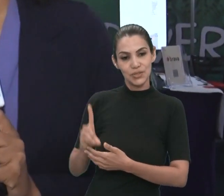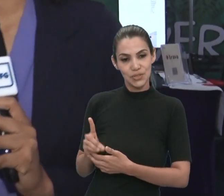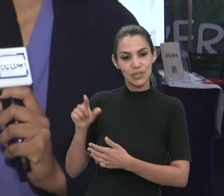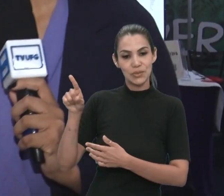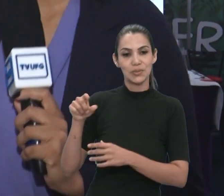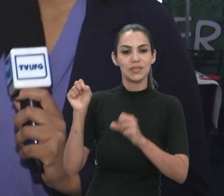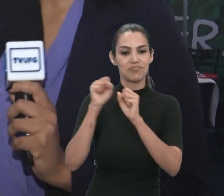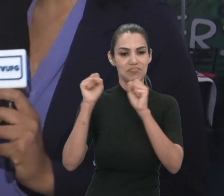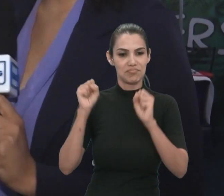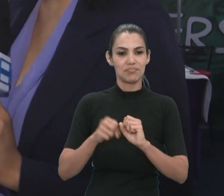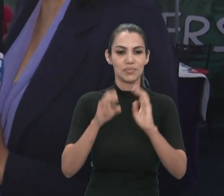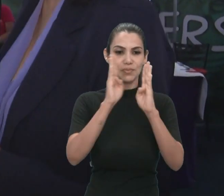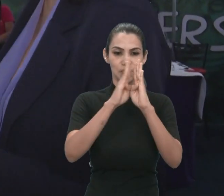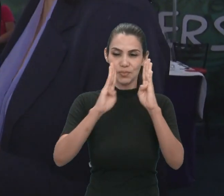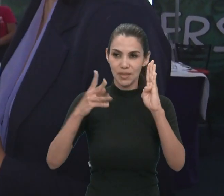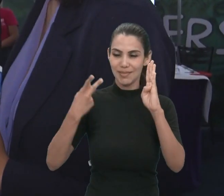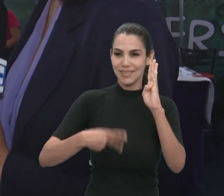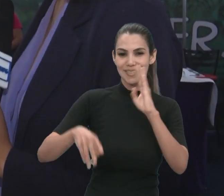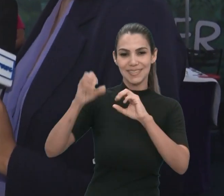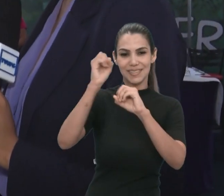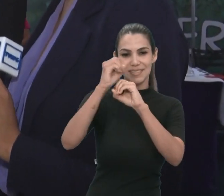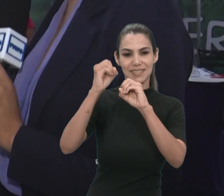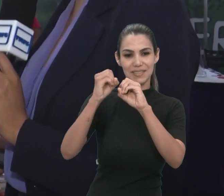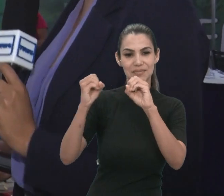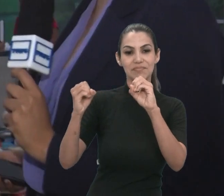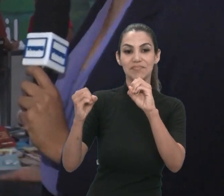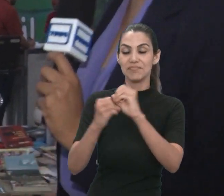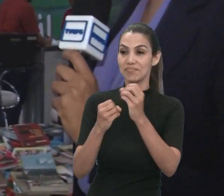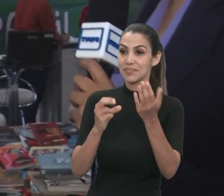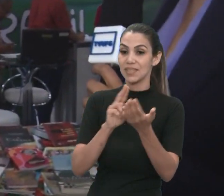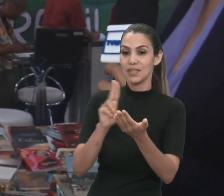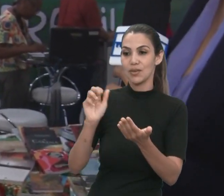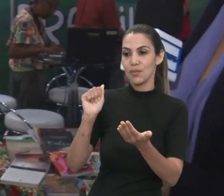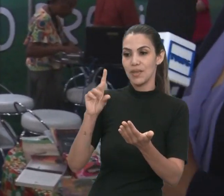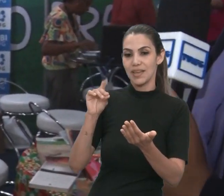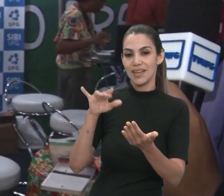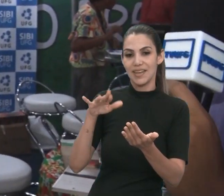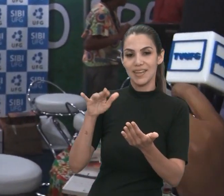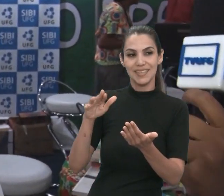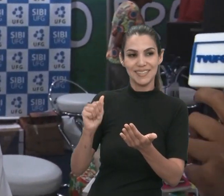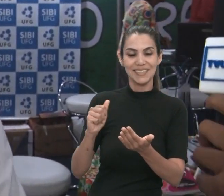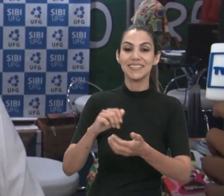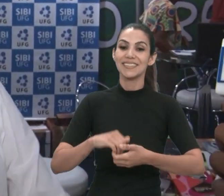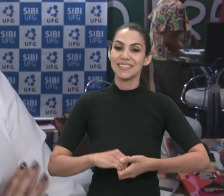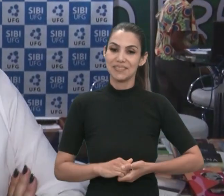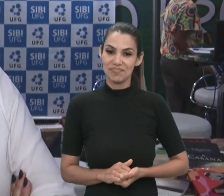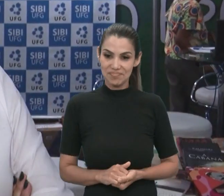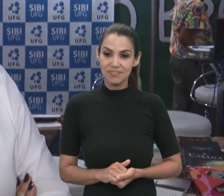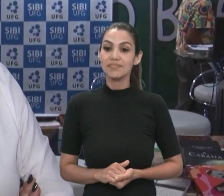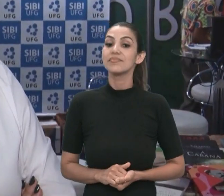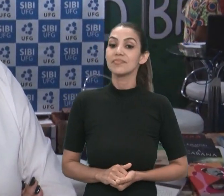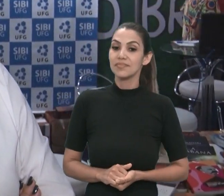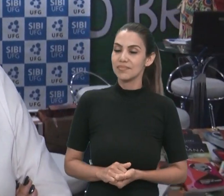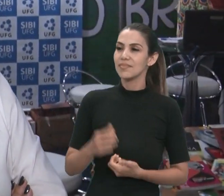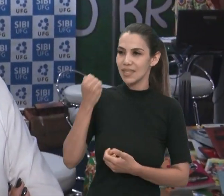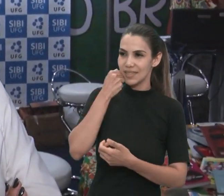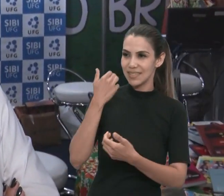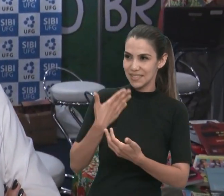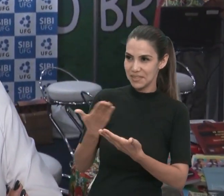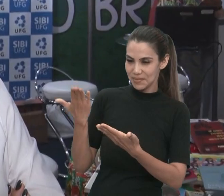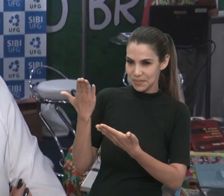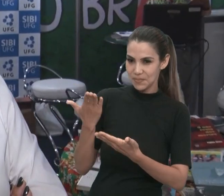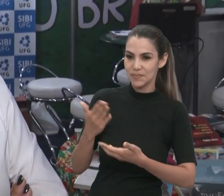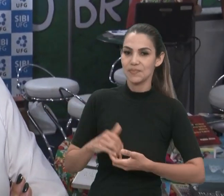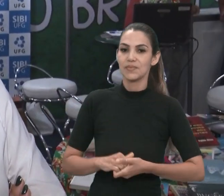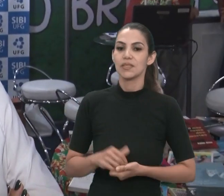de bibliotecas da UFG, que é a Adriana Ribeiro, não é? Adriana, a gente vai te descrever,